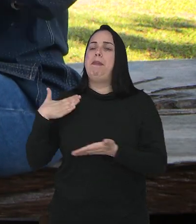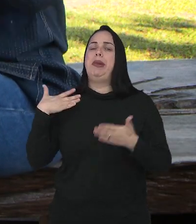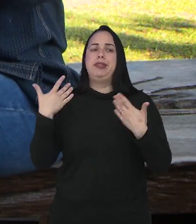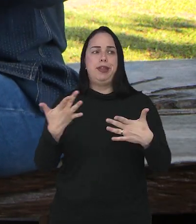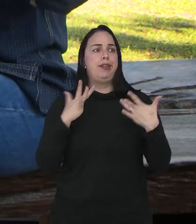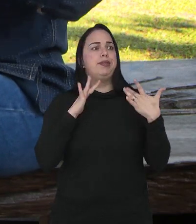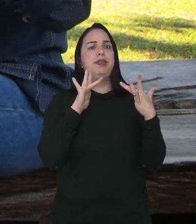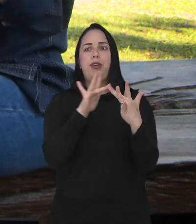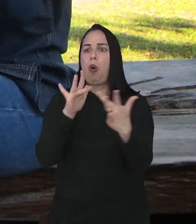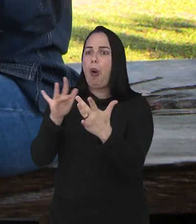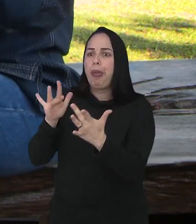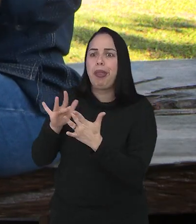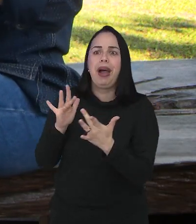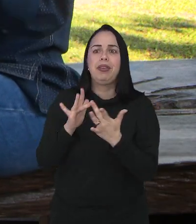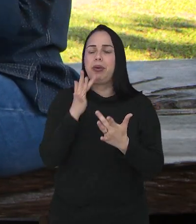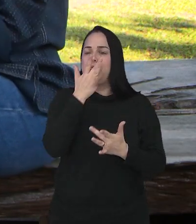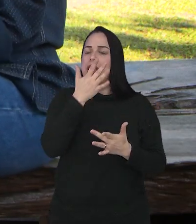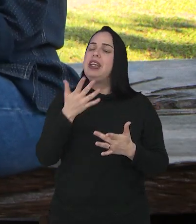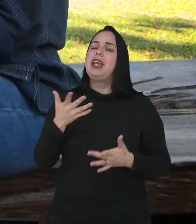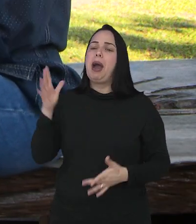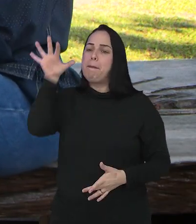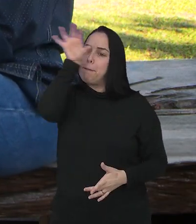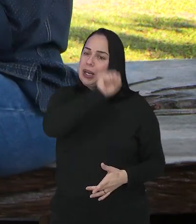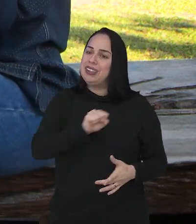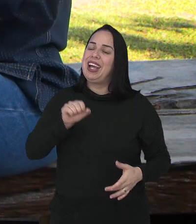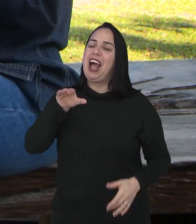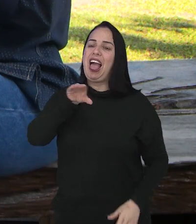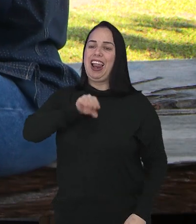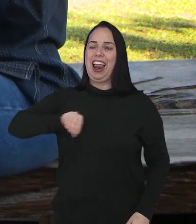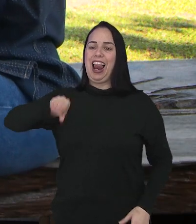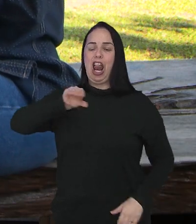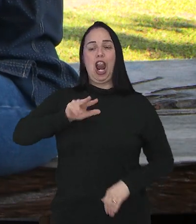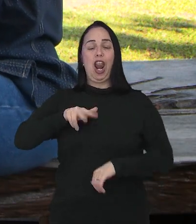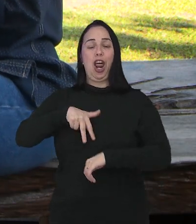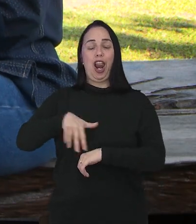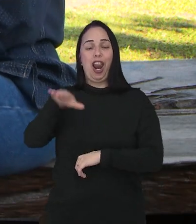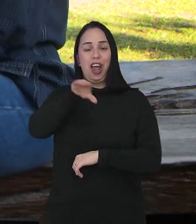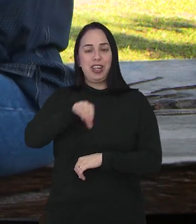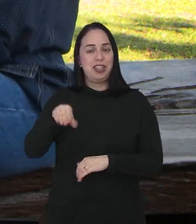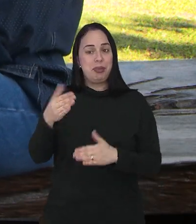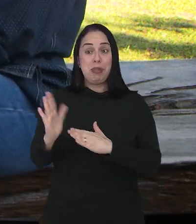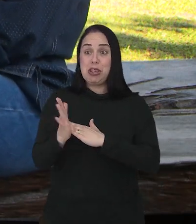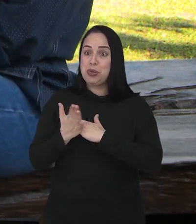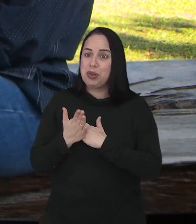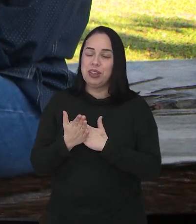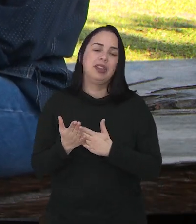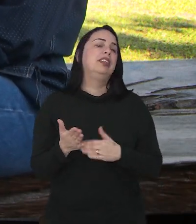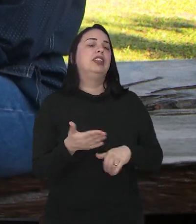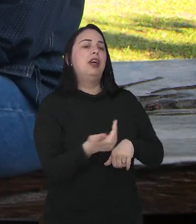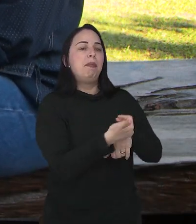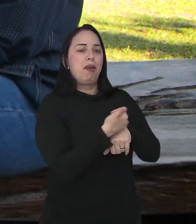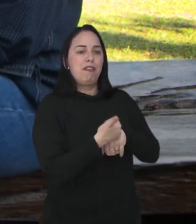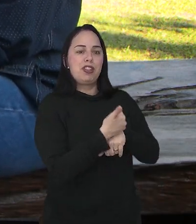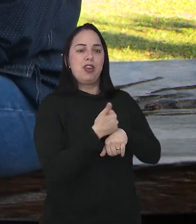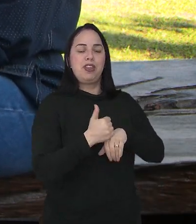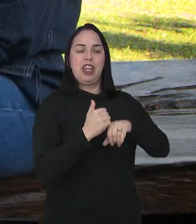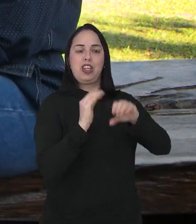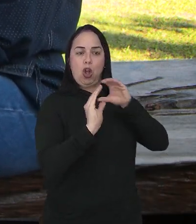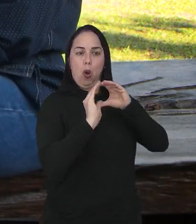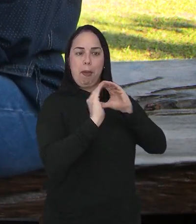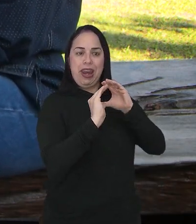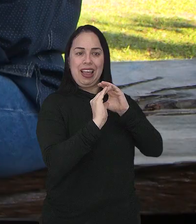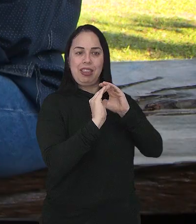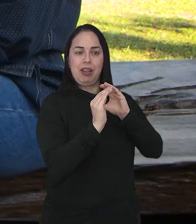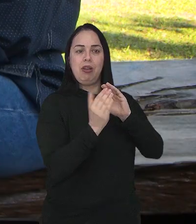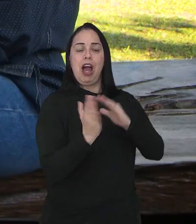secretário, eu tive que desenvolver essa coisa de falar com as pessoas. E hoje me ajudou bastante. Então a sua profissão em comunicação te ajuda na sua